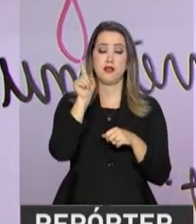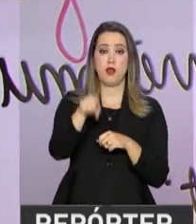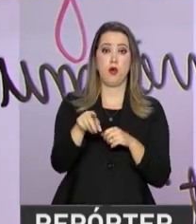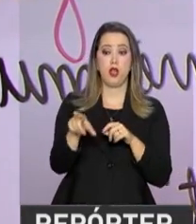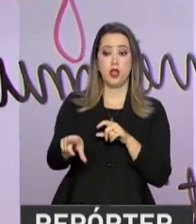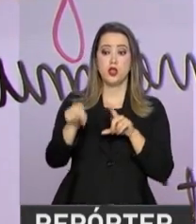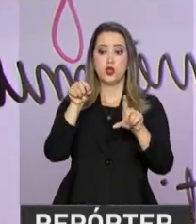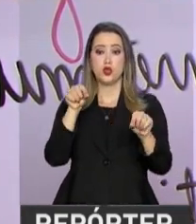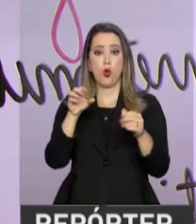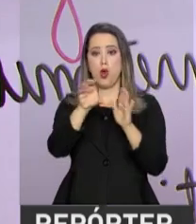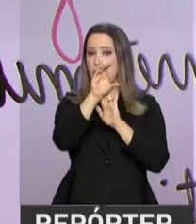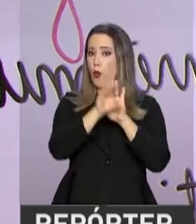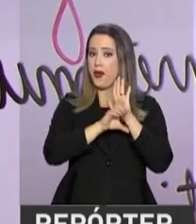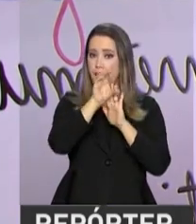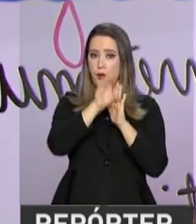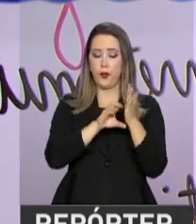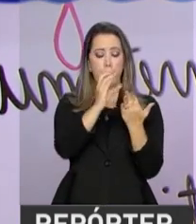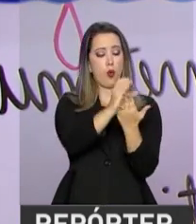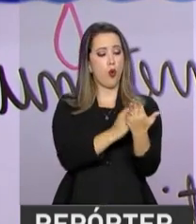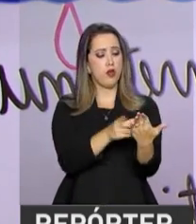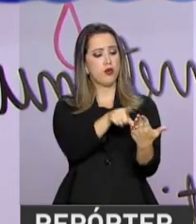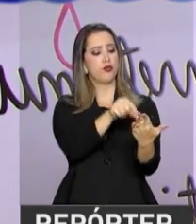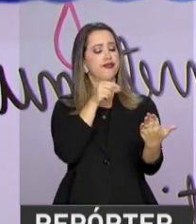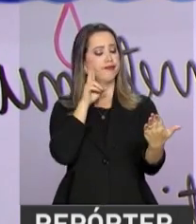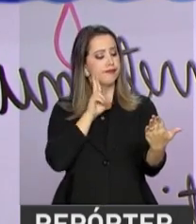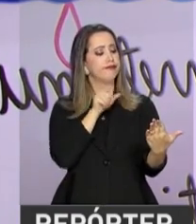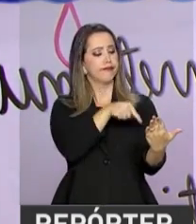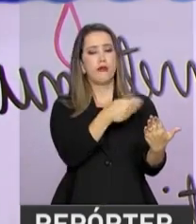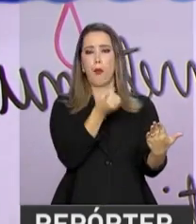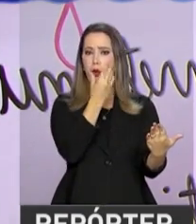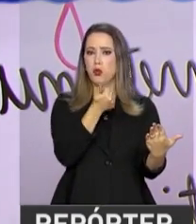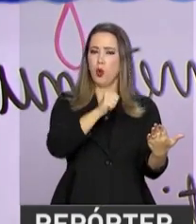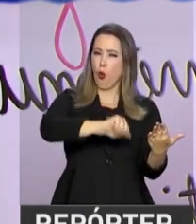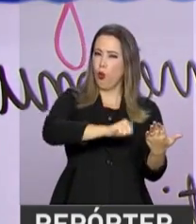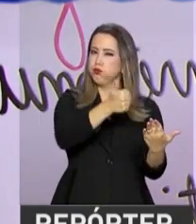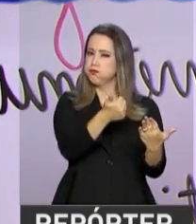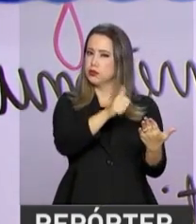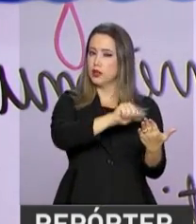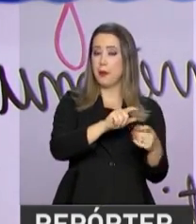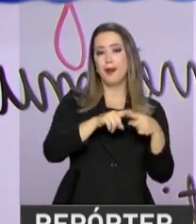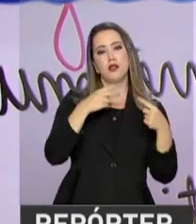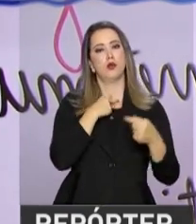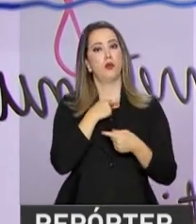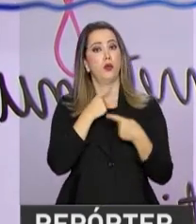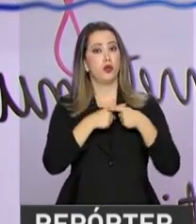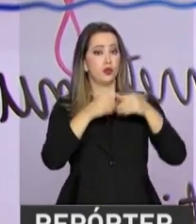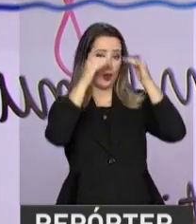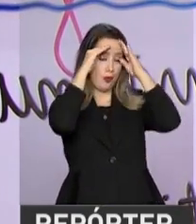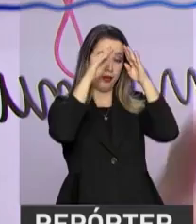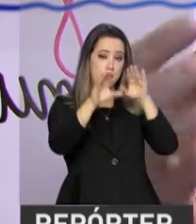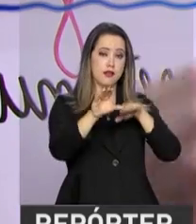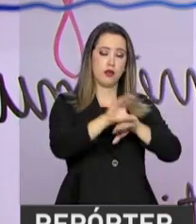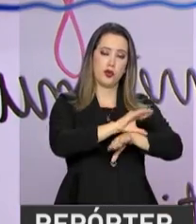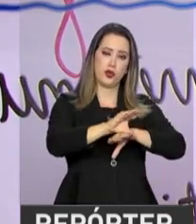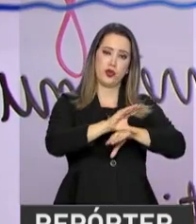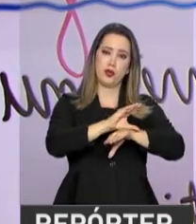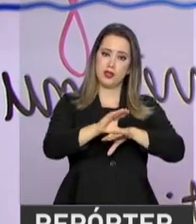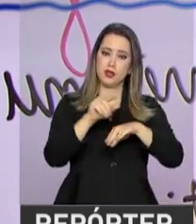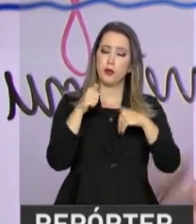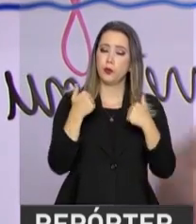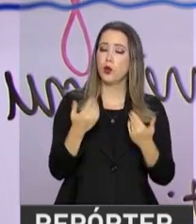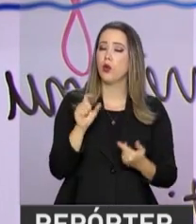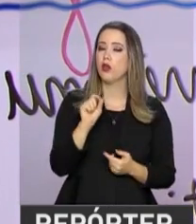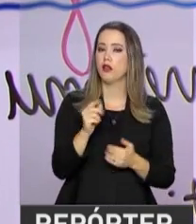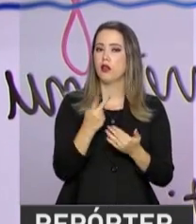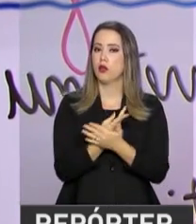para trabalhar na gente inteligência com ela não pode fazer isso obedecendo à lei e à concessão de 8 que tem que fazer concurso público o que ela